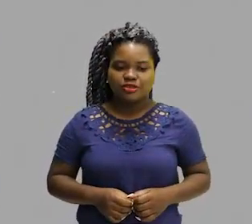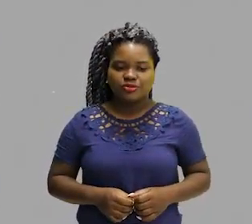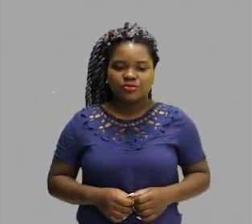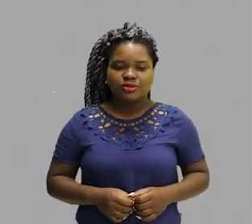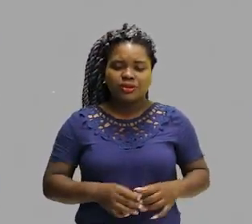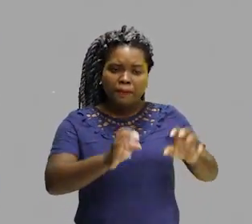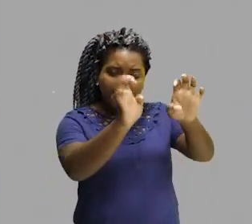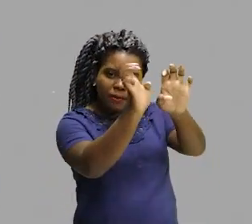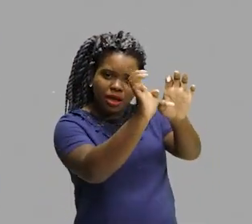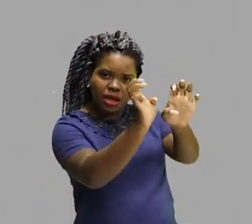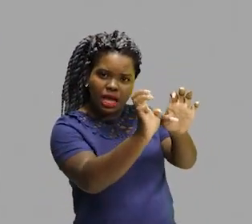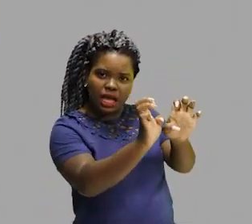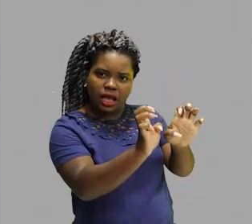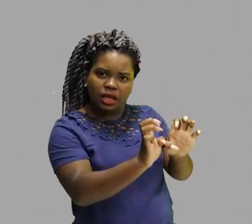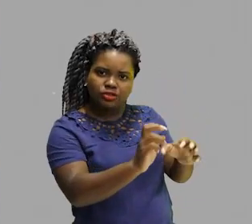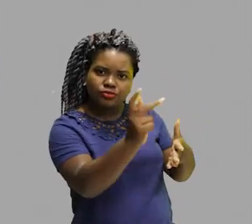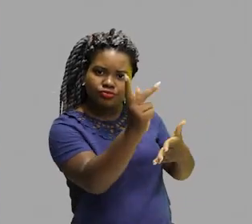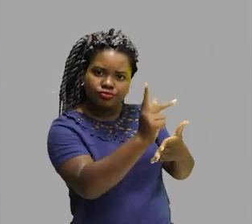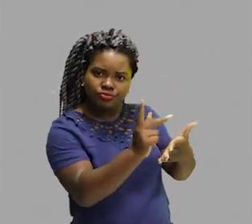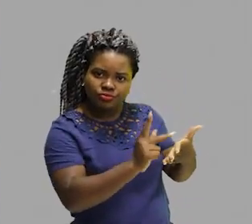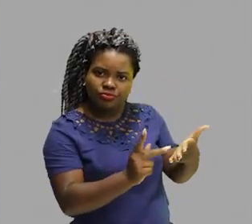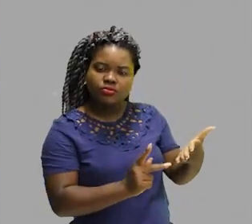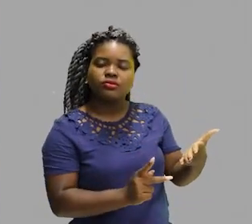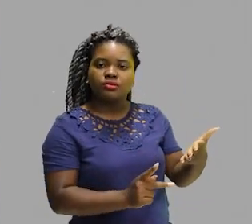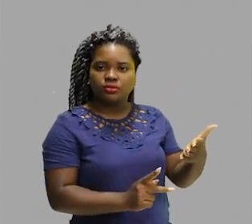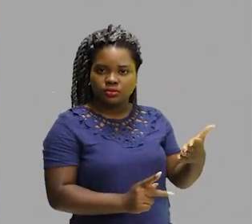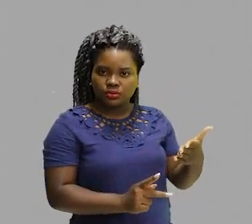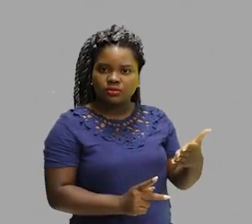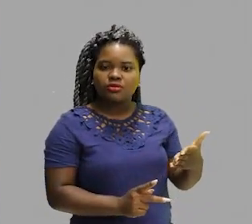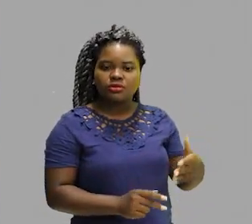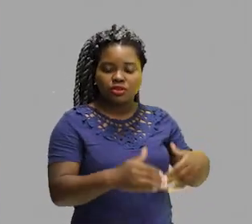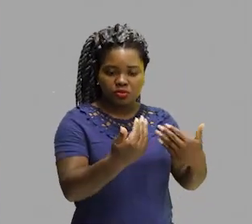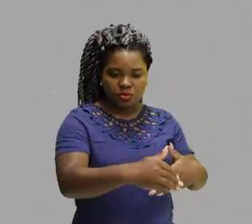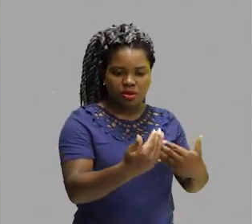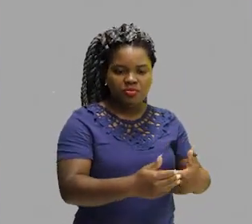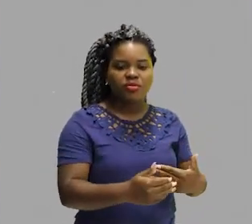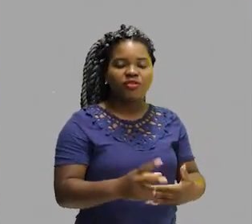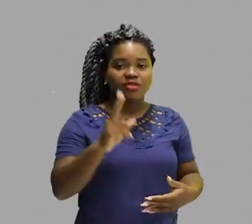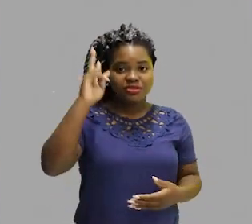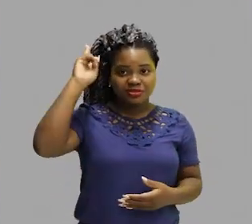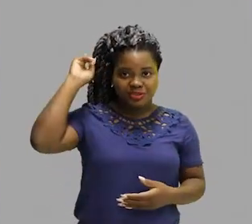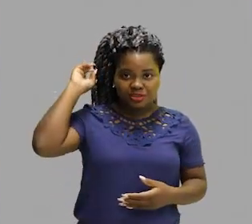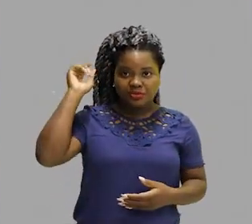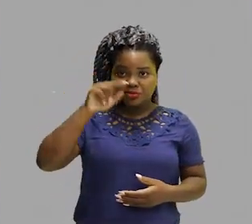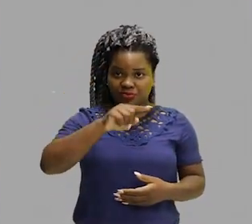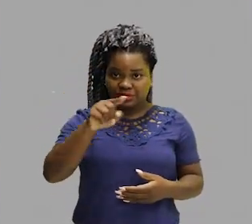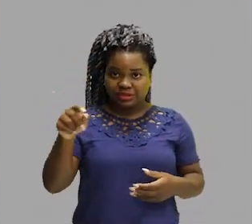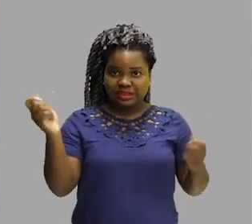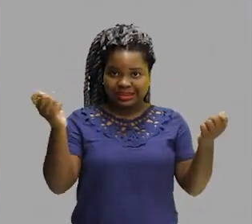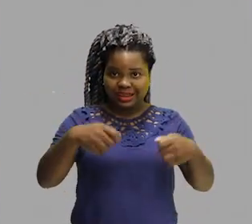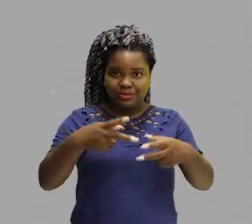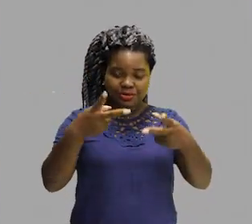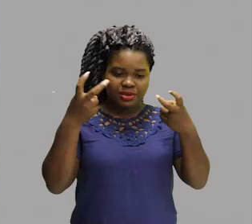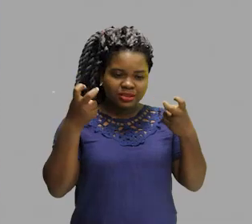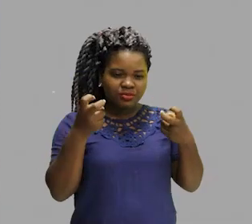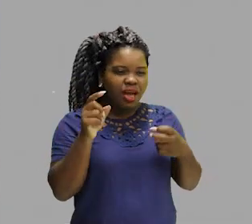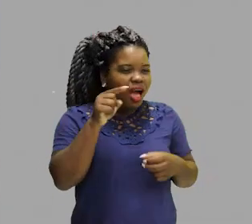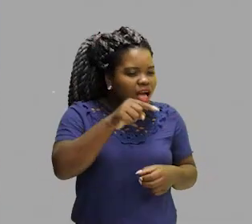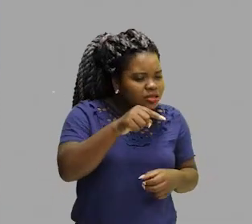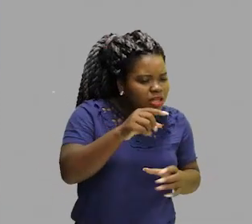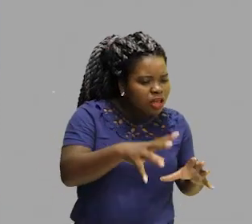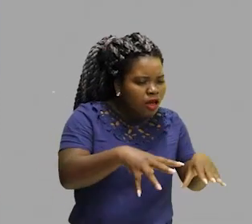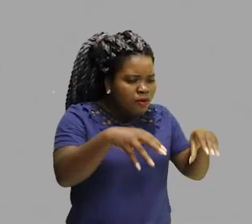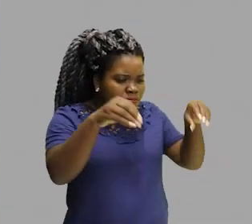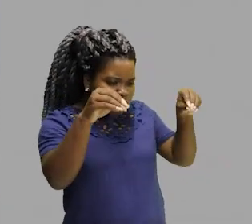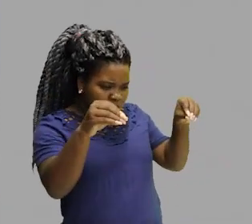pela estrutura do poema, na hora de uma prova de vestibular, você já vai poder identificar. Isso aqui é palaciana, isso aqui não